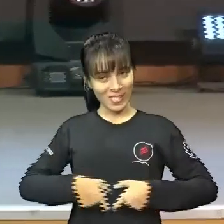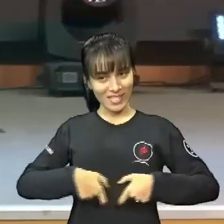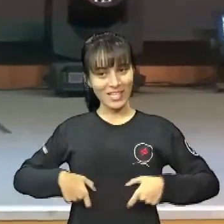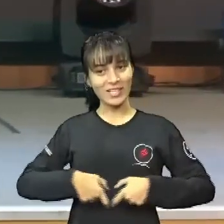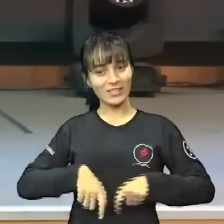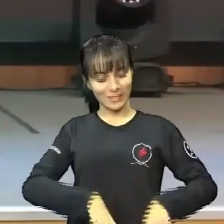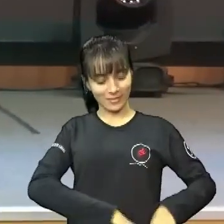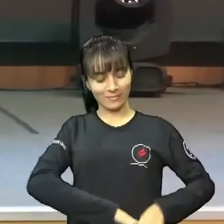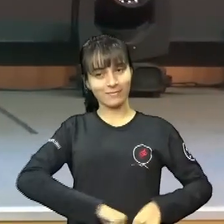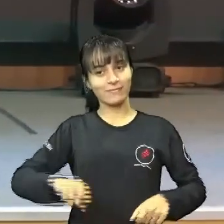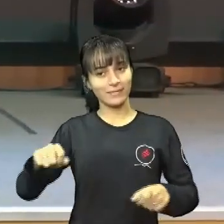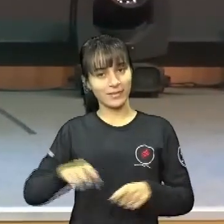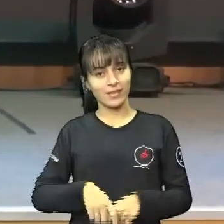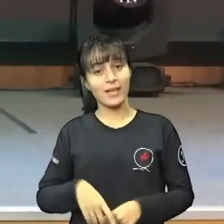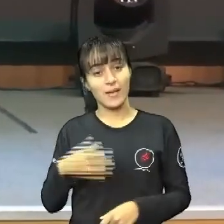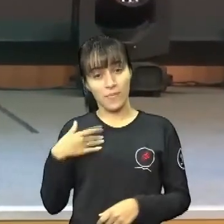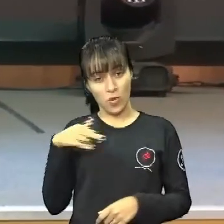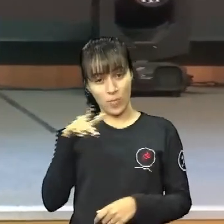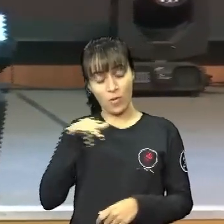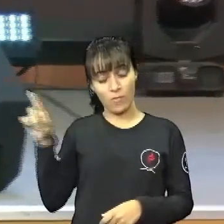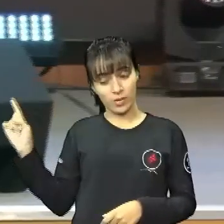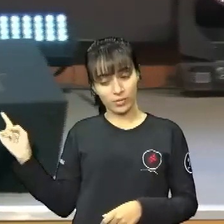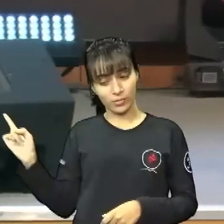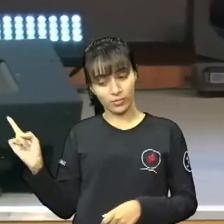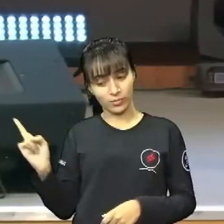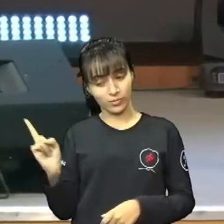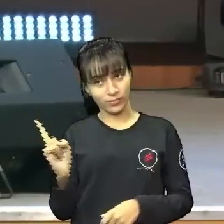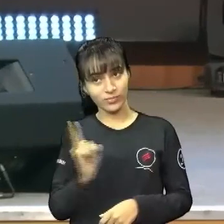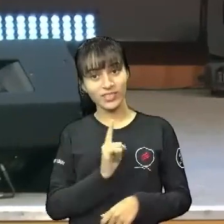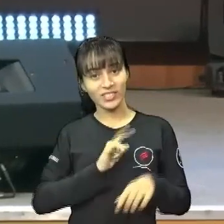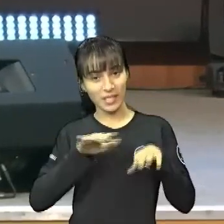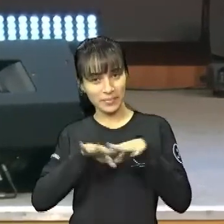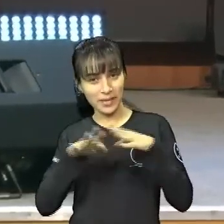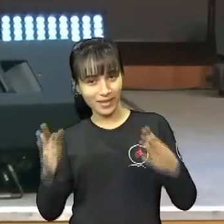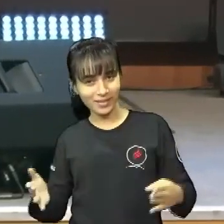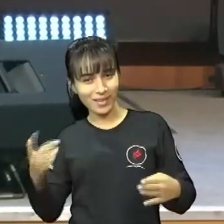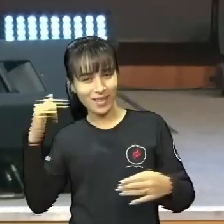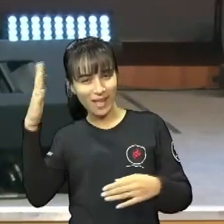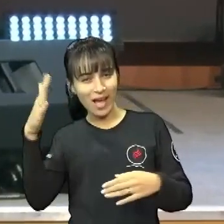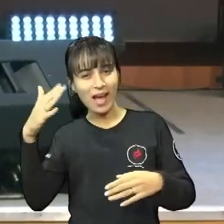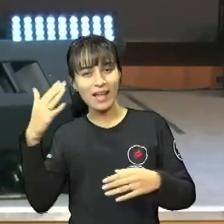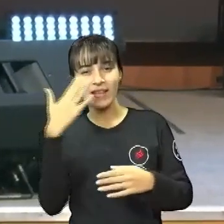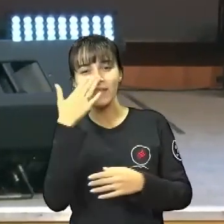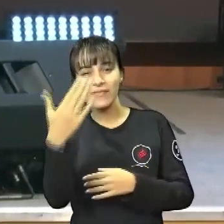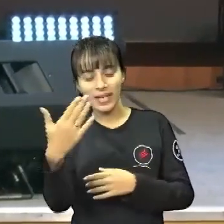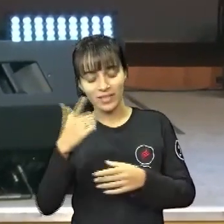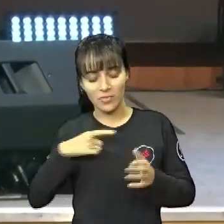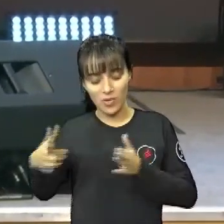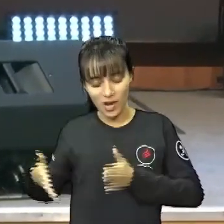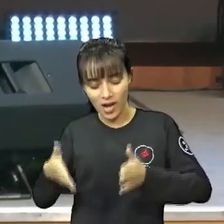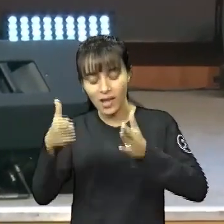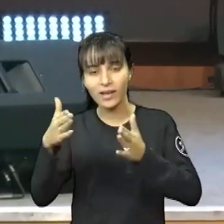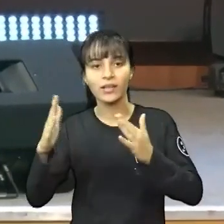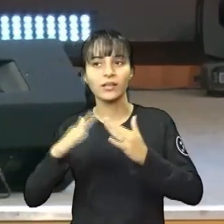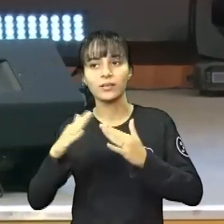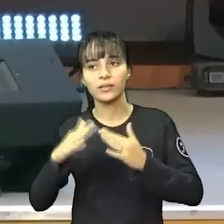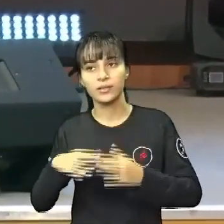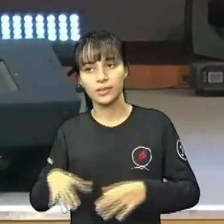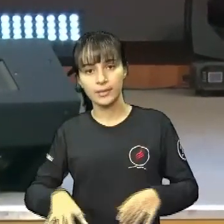pai Samuel passou Onde a gente tinha mesa que até hoje tem lá na varanda que vem o corredor da casa quando ele